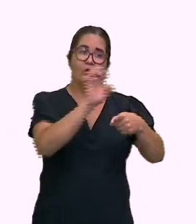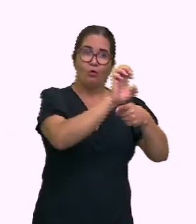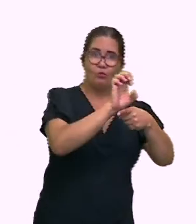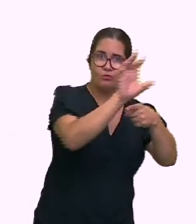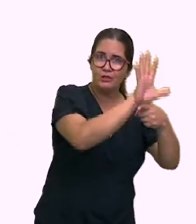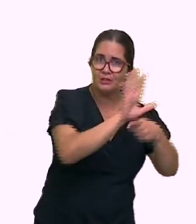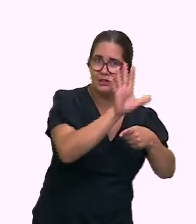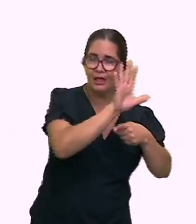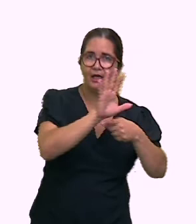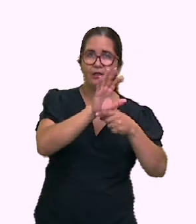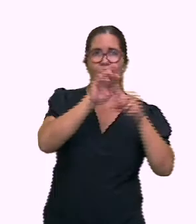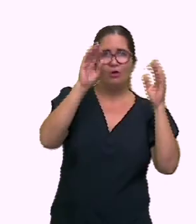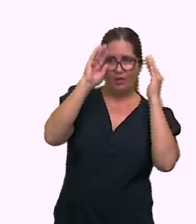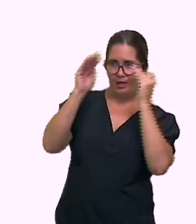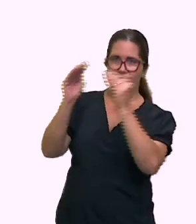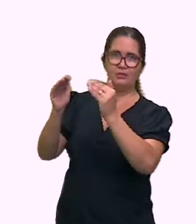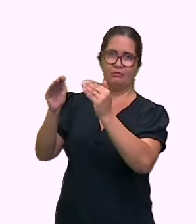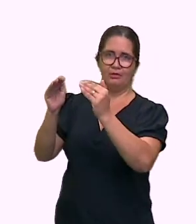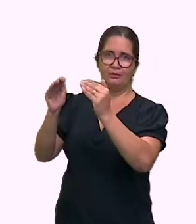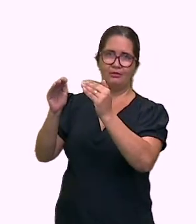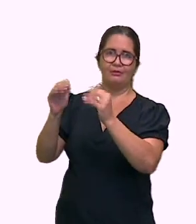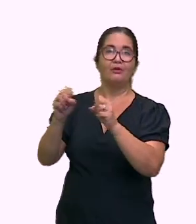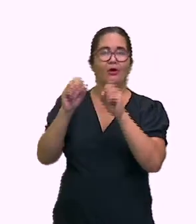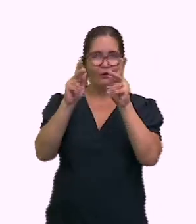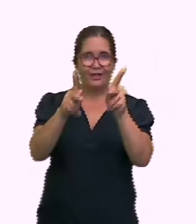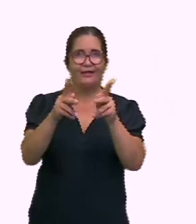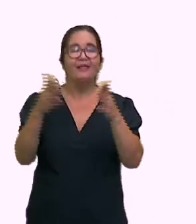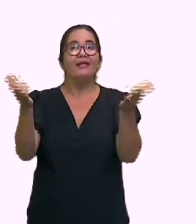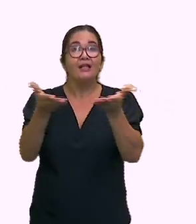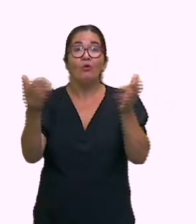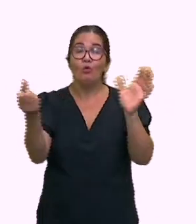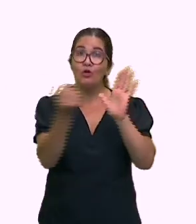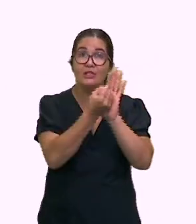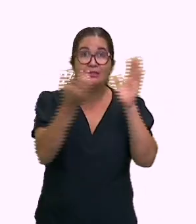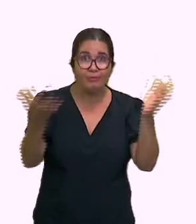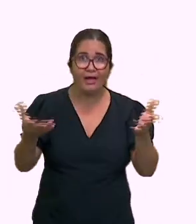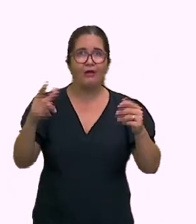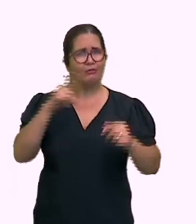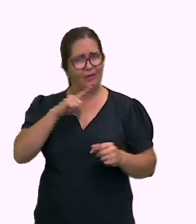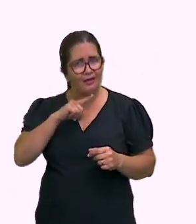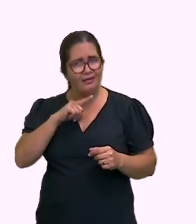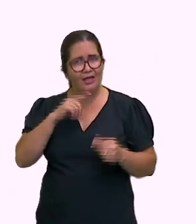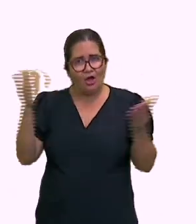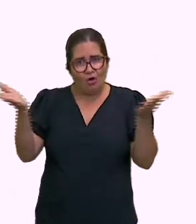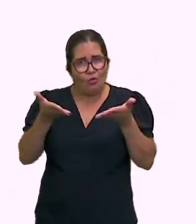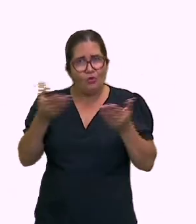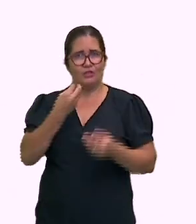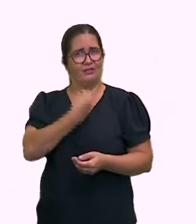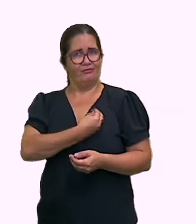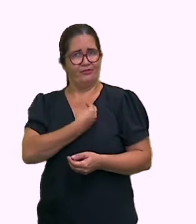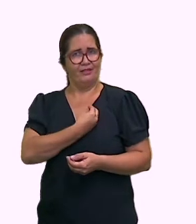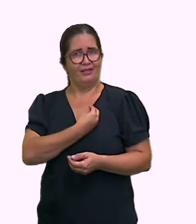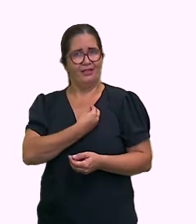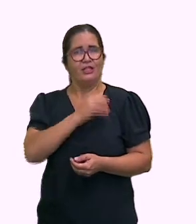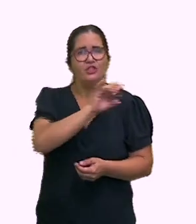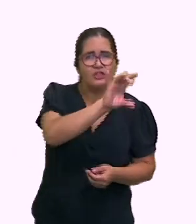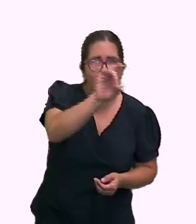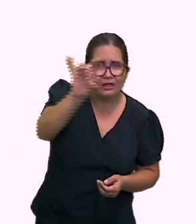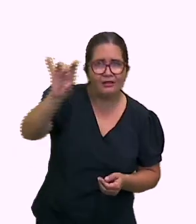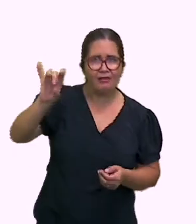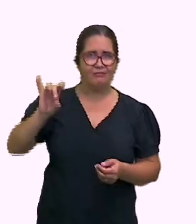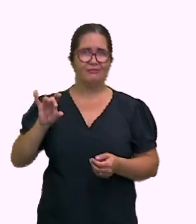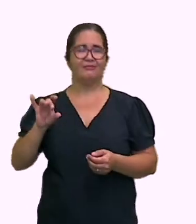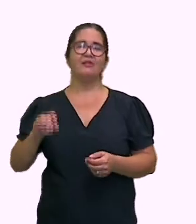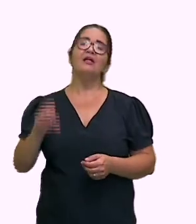pergunta. Temos essa herança hoje em dia? Temos, vivenciamos. Nós